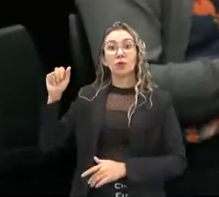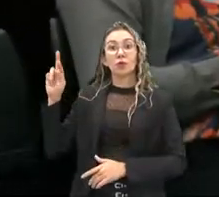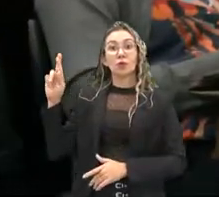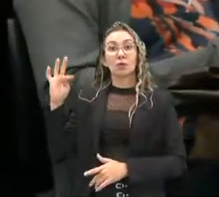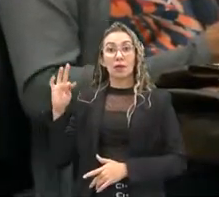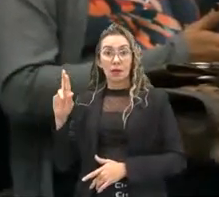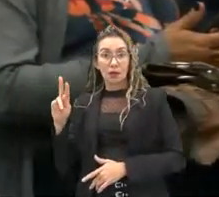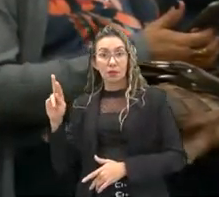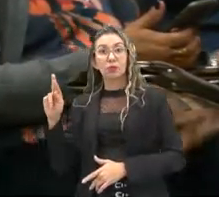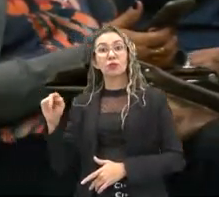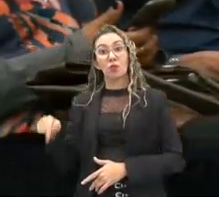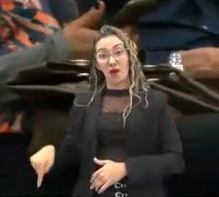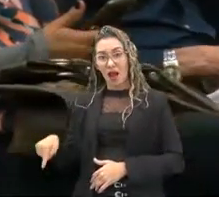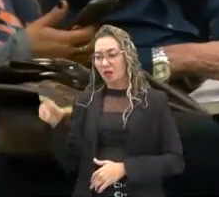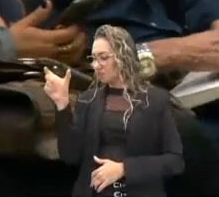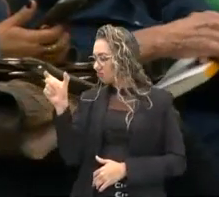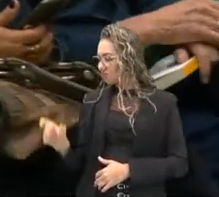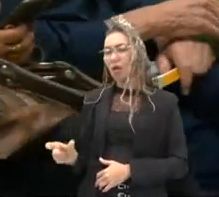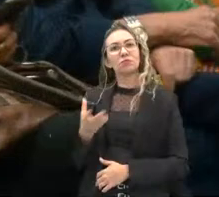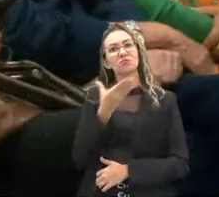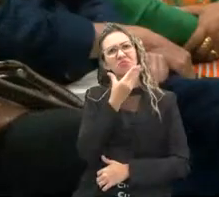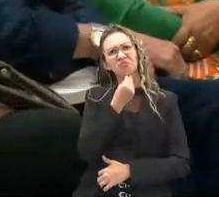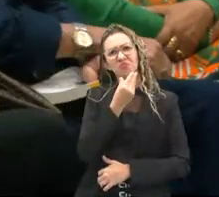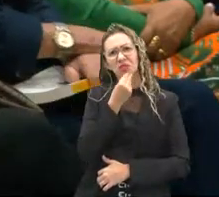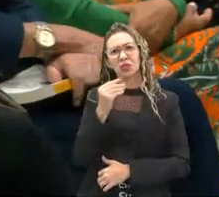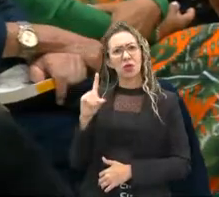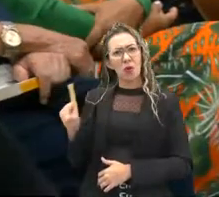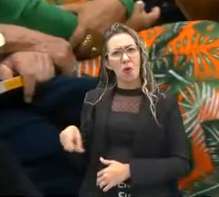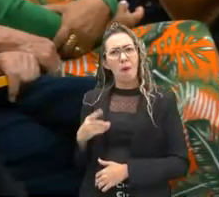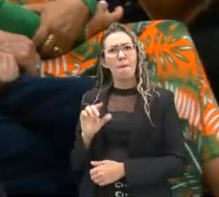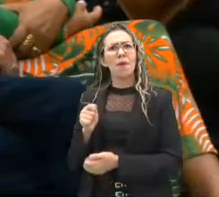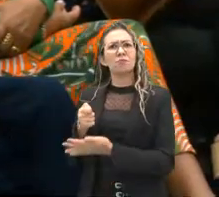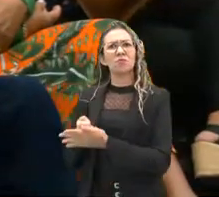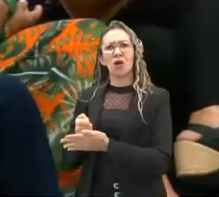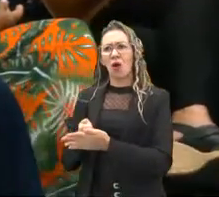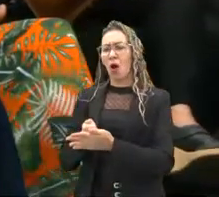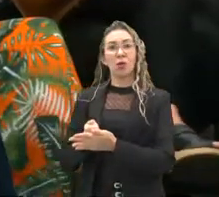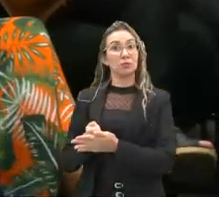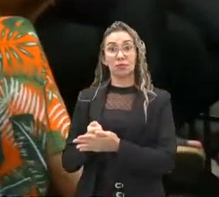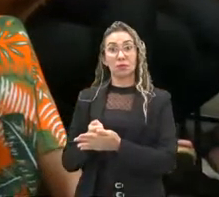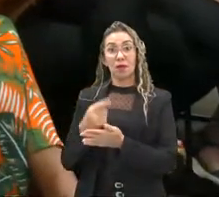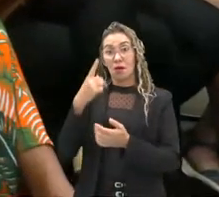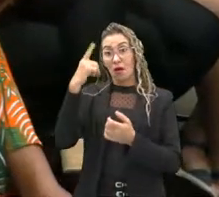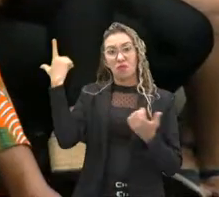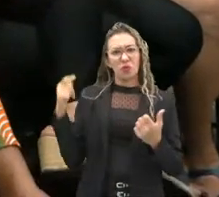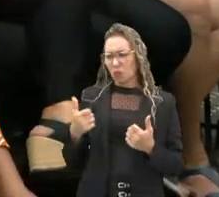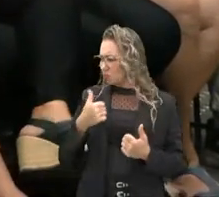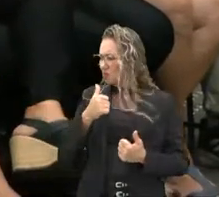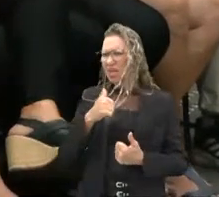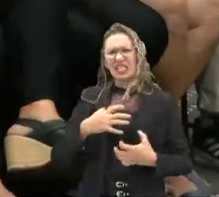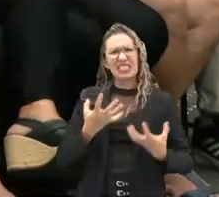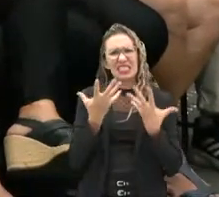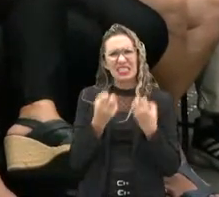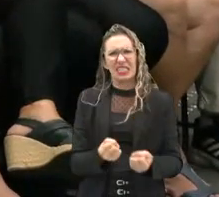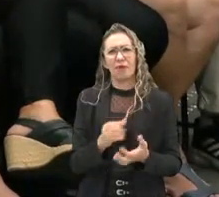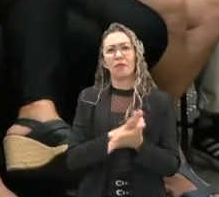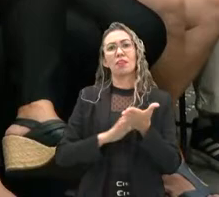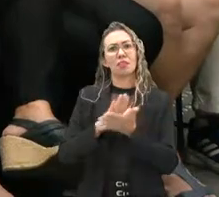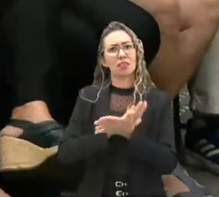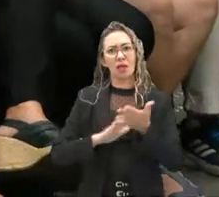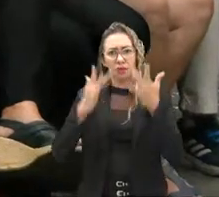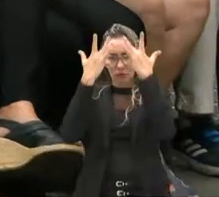não comungou no cálice do autoritarismo, da violência política do café com leite, onde Minas e São